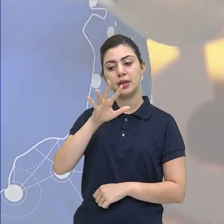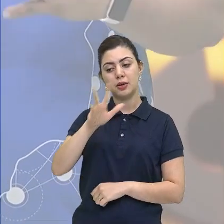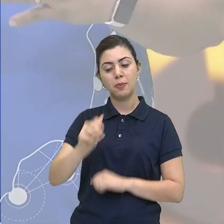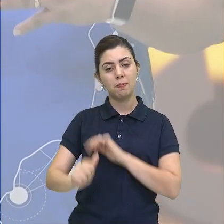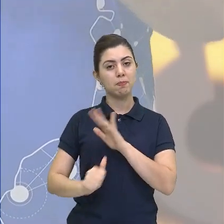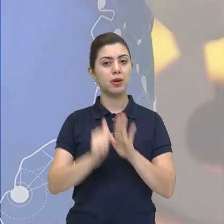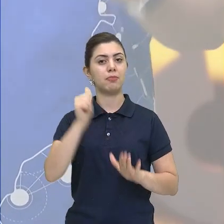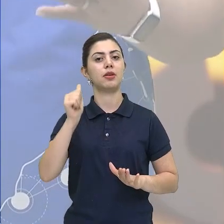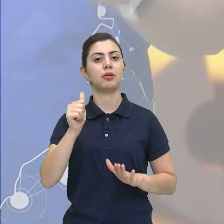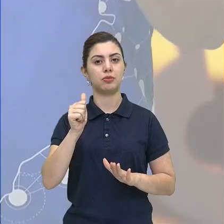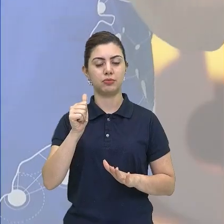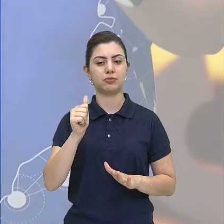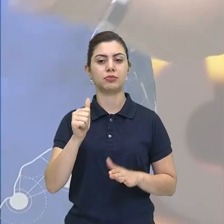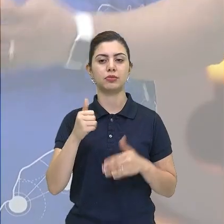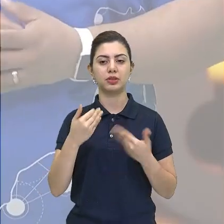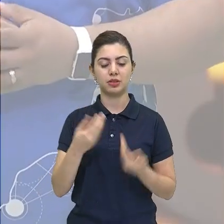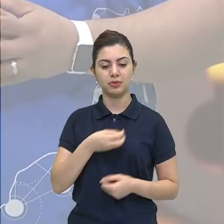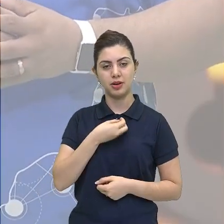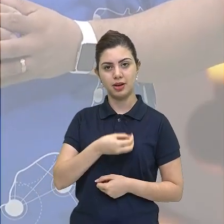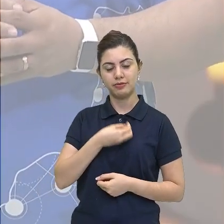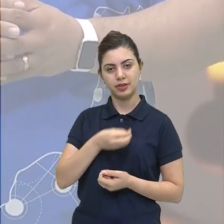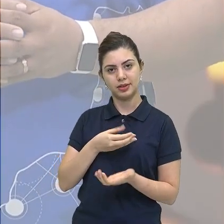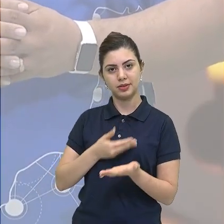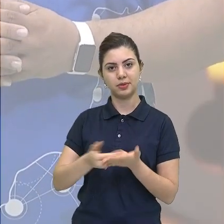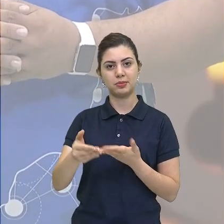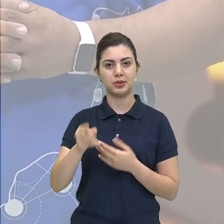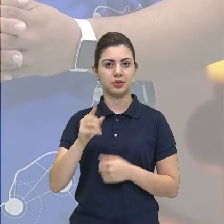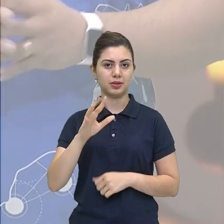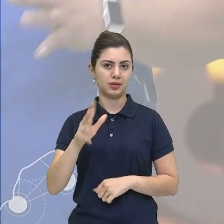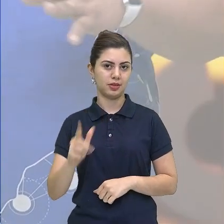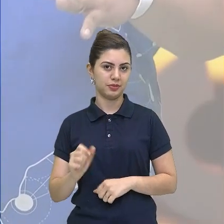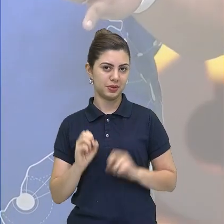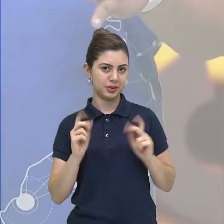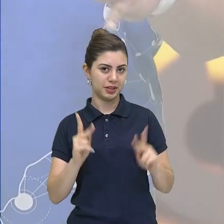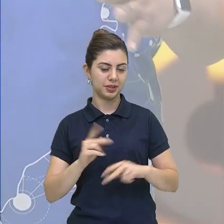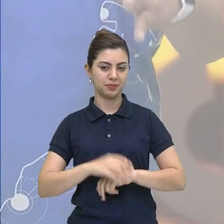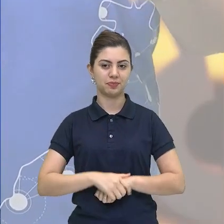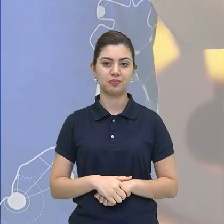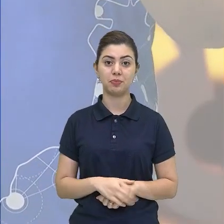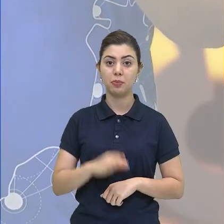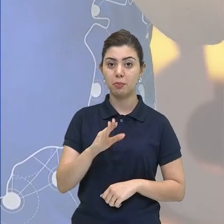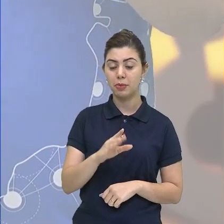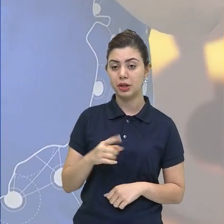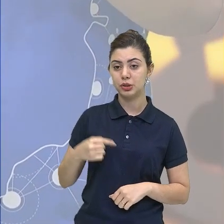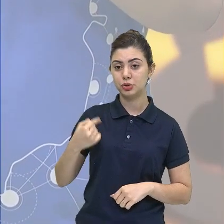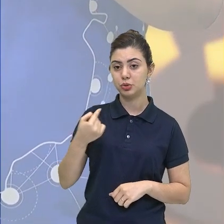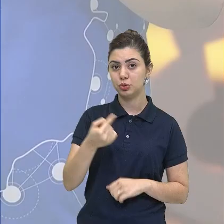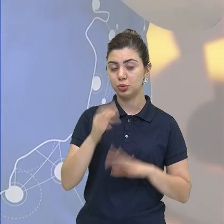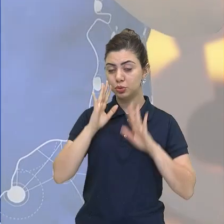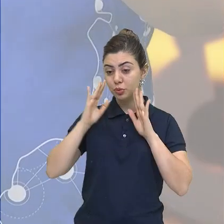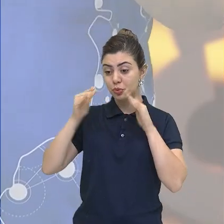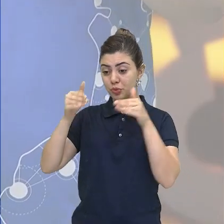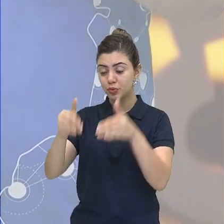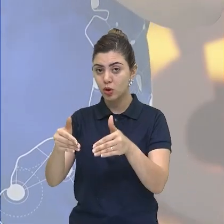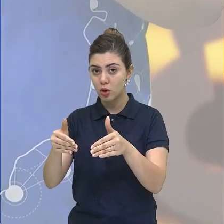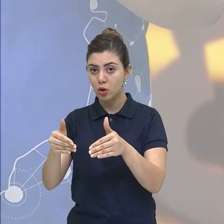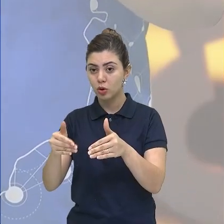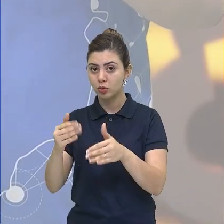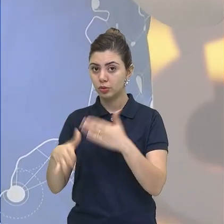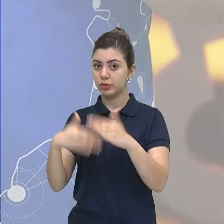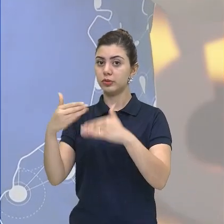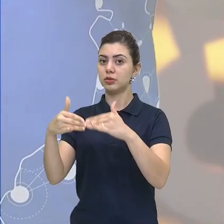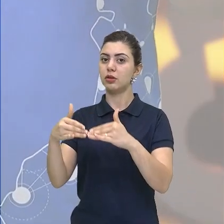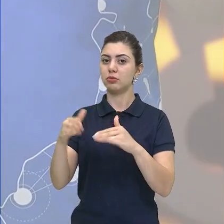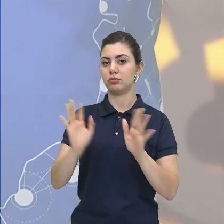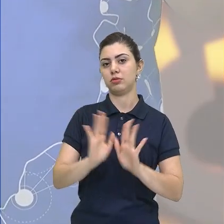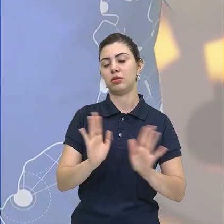e onde a vida se originou, correto? Mas nós não vamos nos deter nessa questão da evolução,